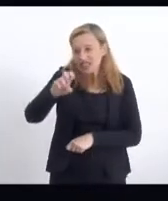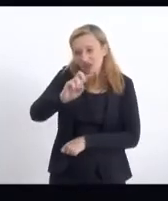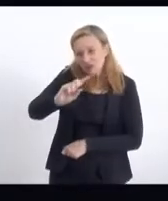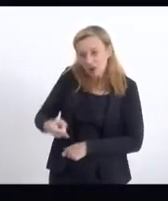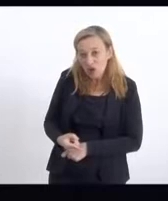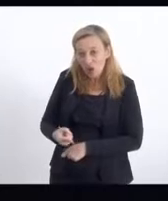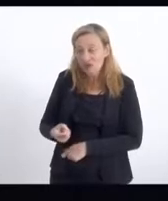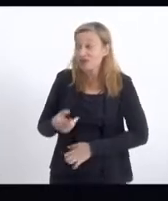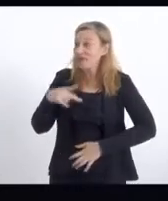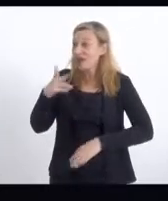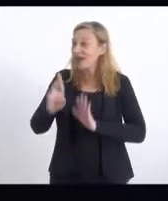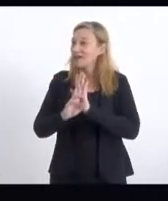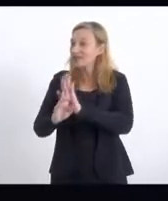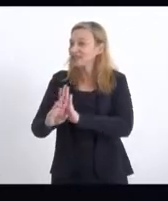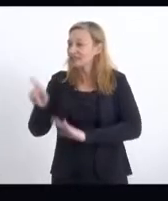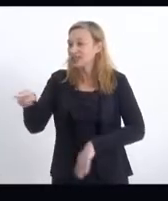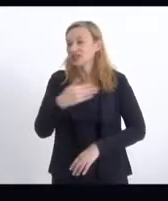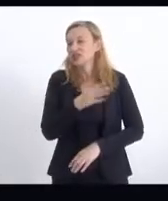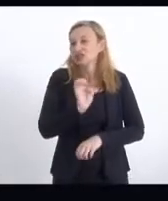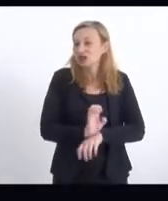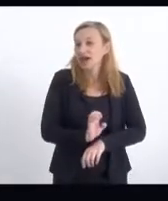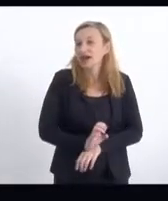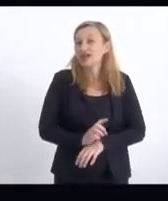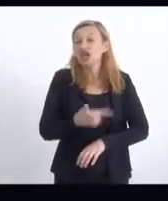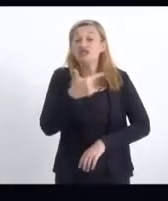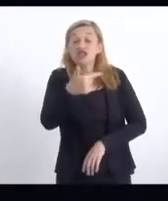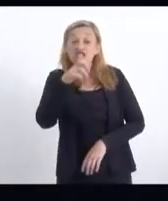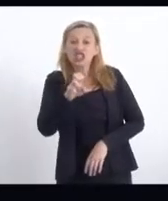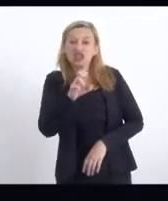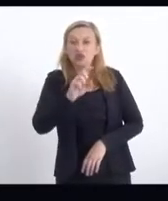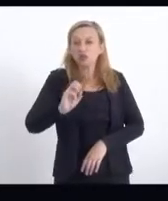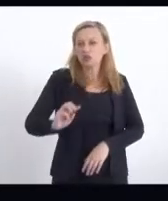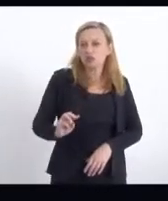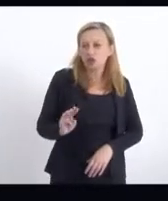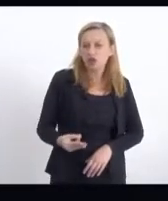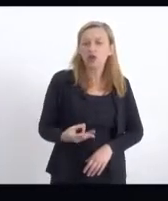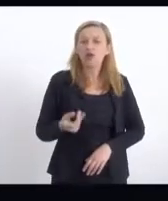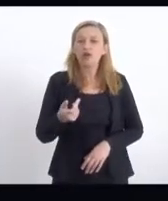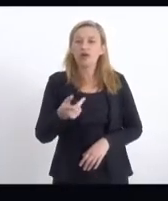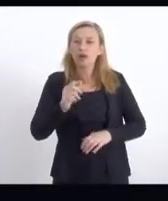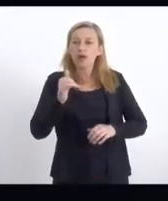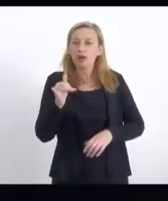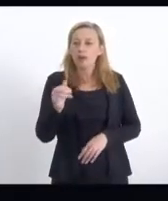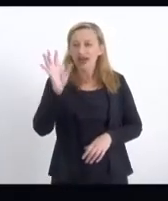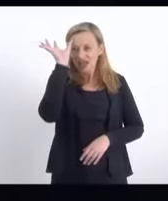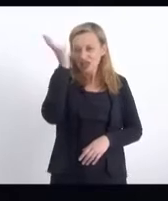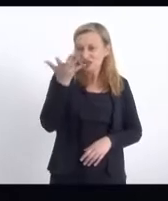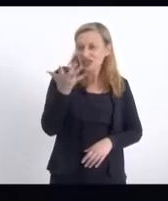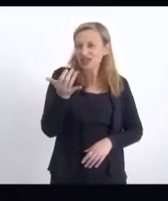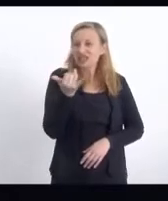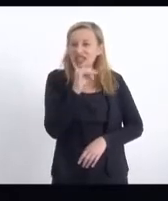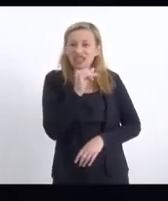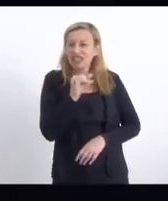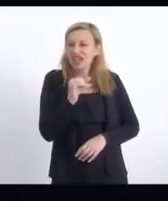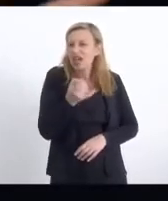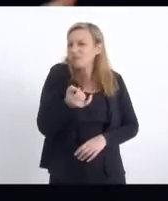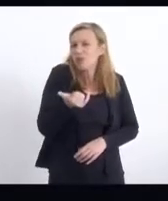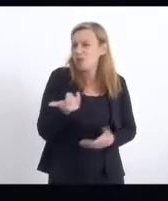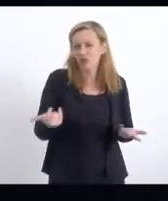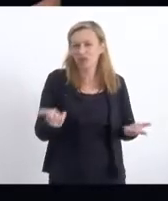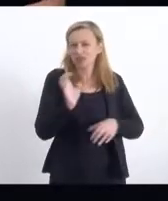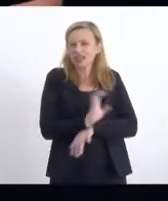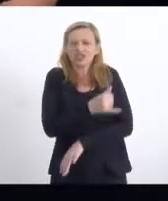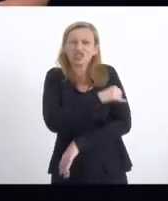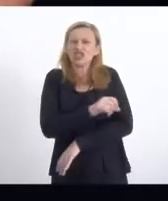representante do governo do Estado também, precisa de 25 milhões para resolver a questão da energia. Isso é nada dentro do orçamento do Estado do Rio de Janeiro. Está o quê?